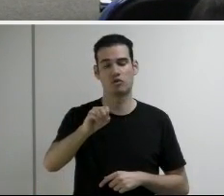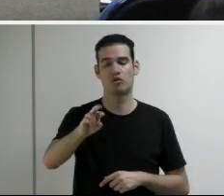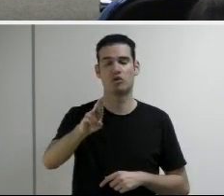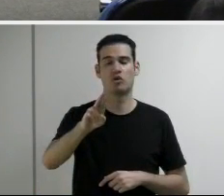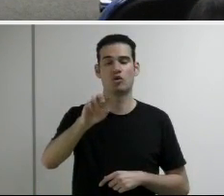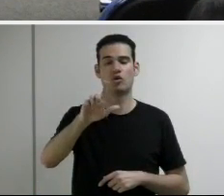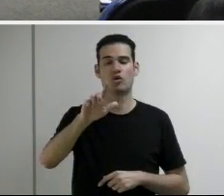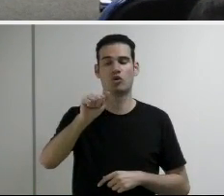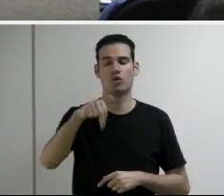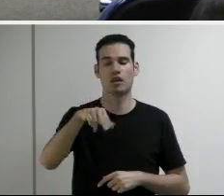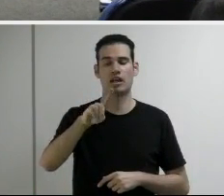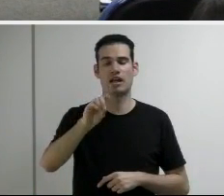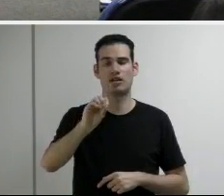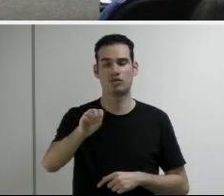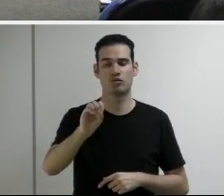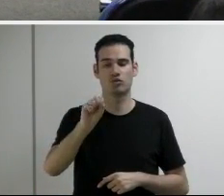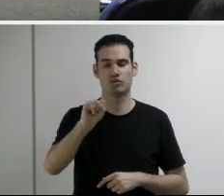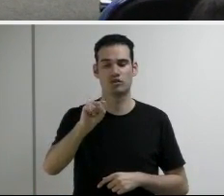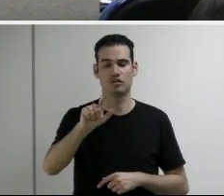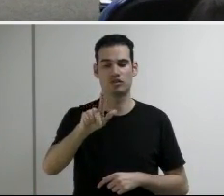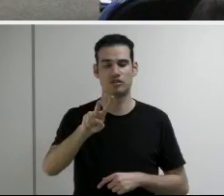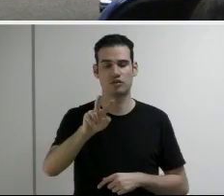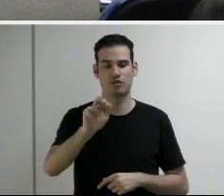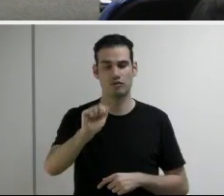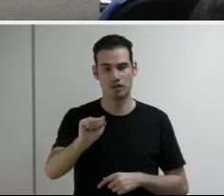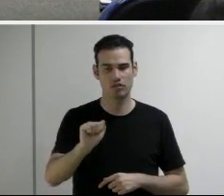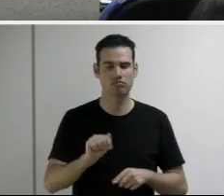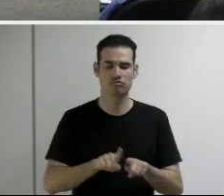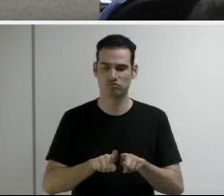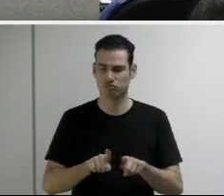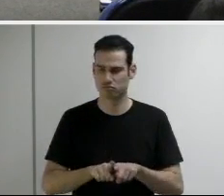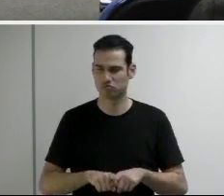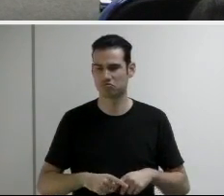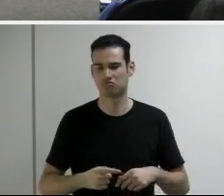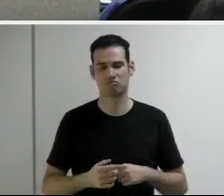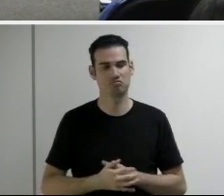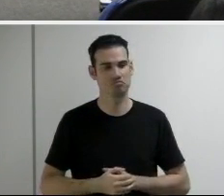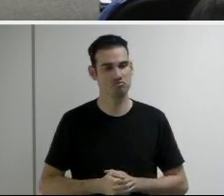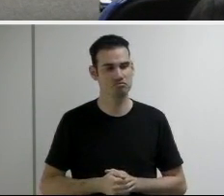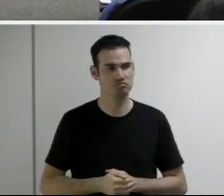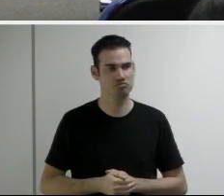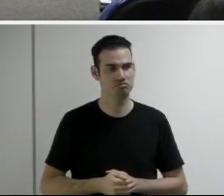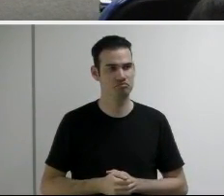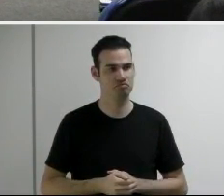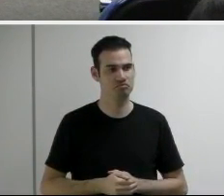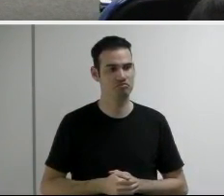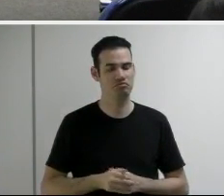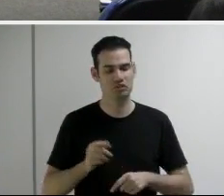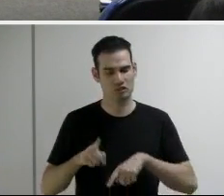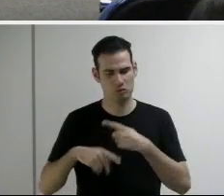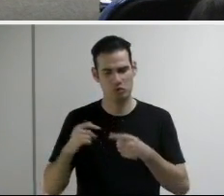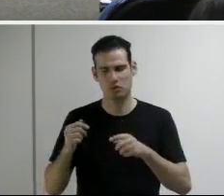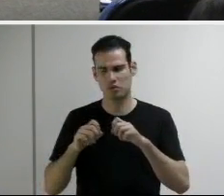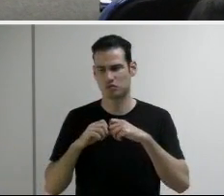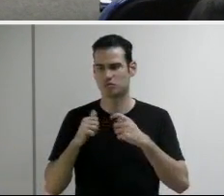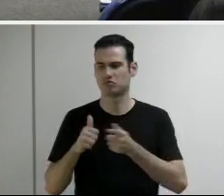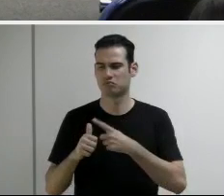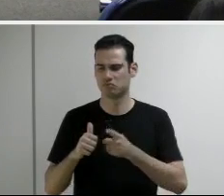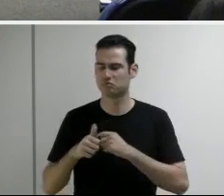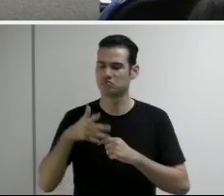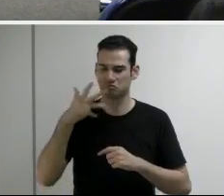conjunto de interlocutores. E após essa primeira apresentação desse primeiro